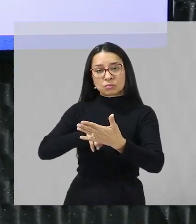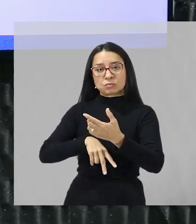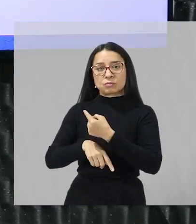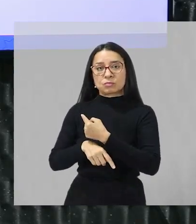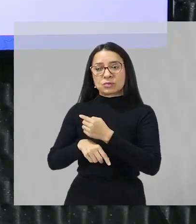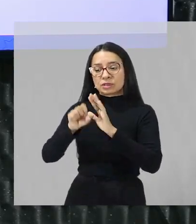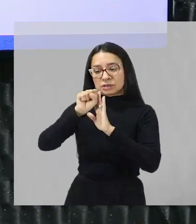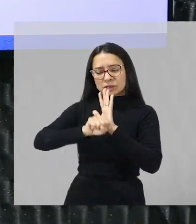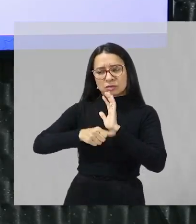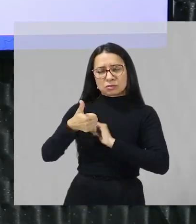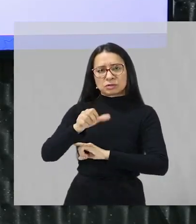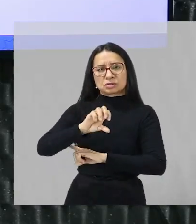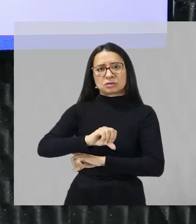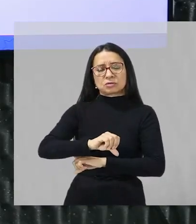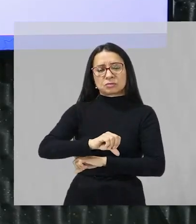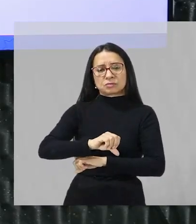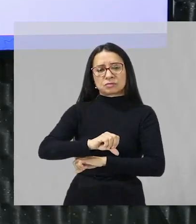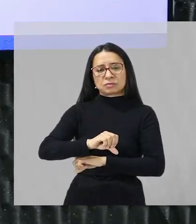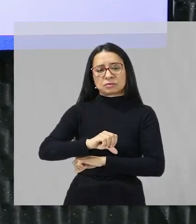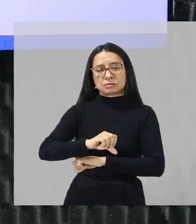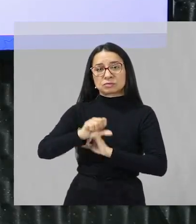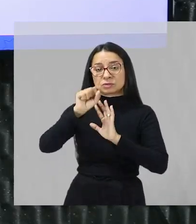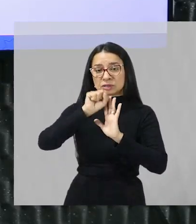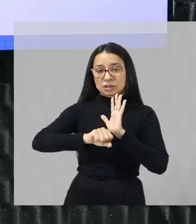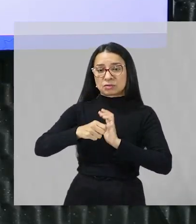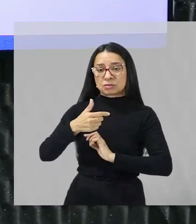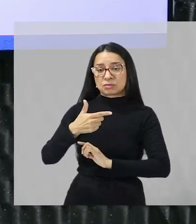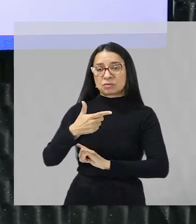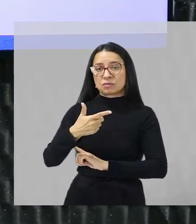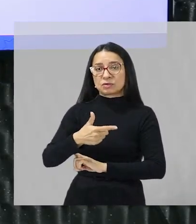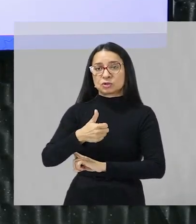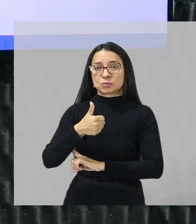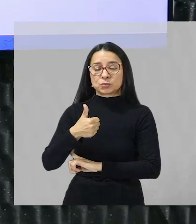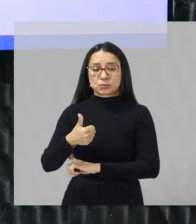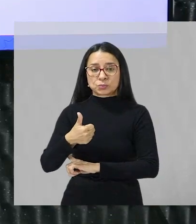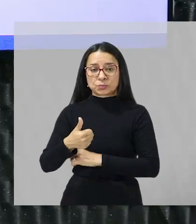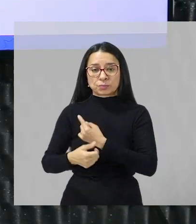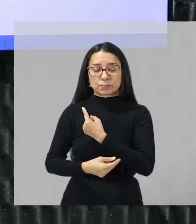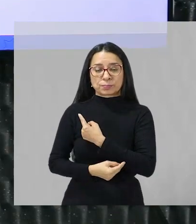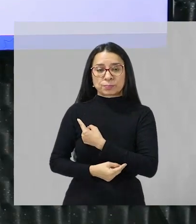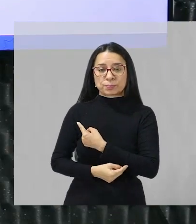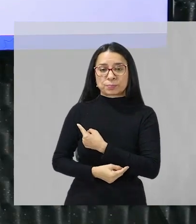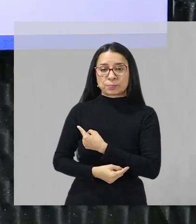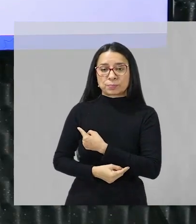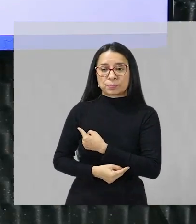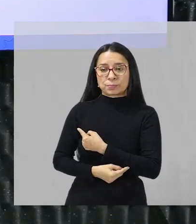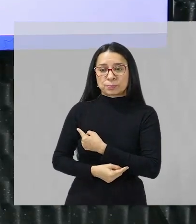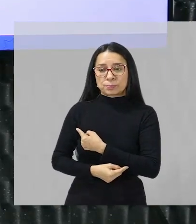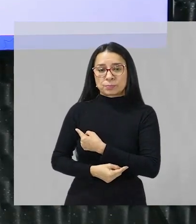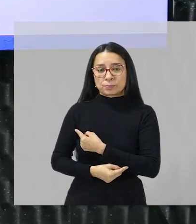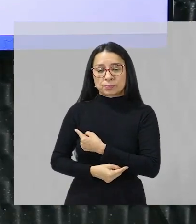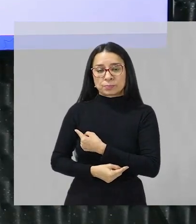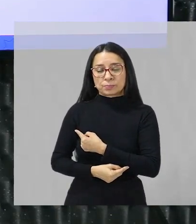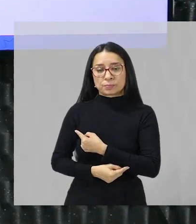século XIX, século XXI, uma matéria jornalística sobre a vida de uma apresentadora de TV denuncia a